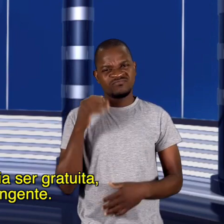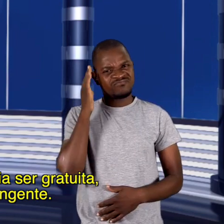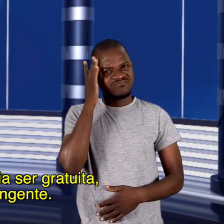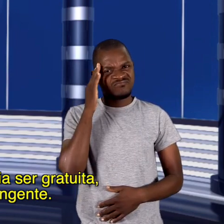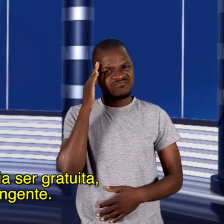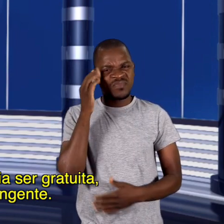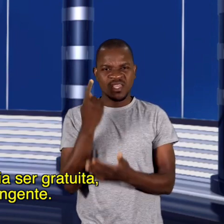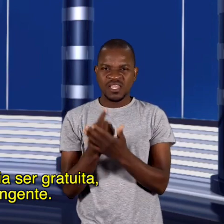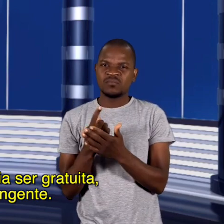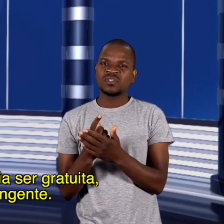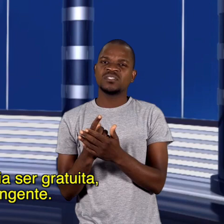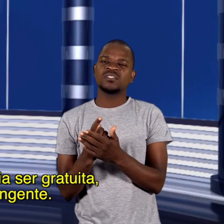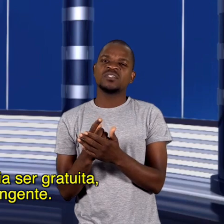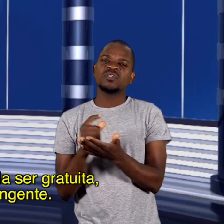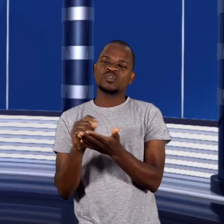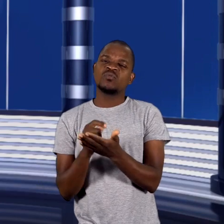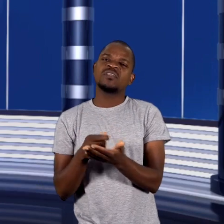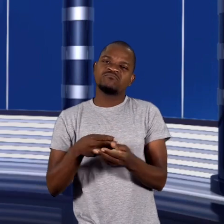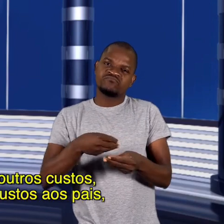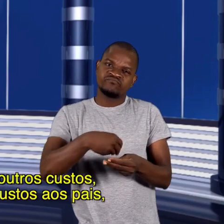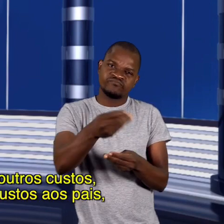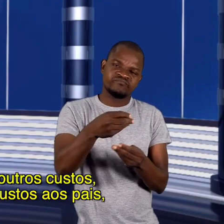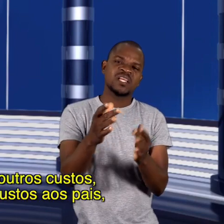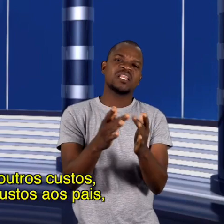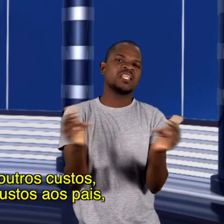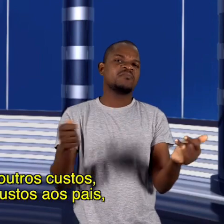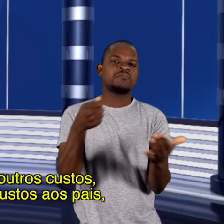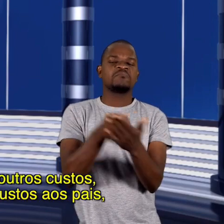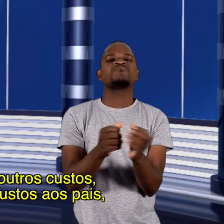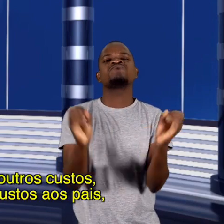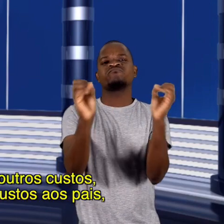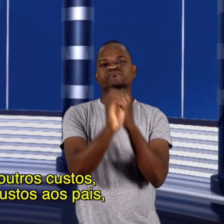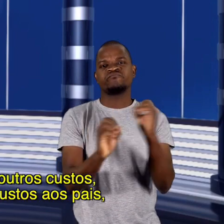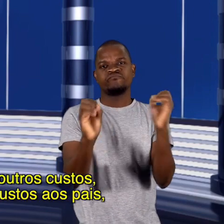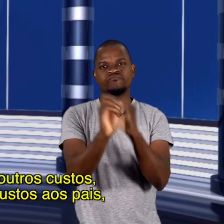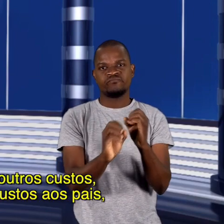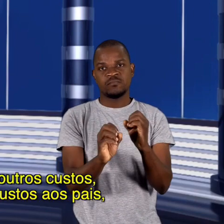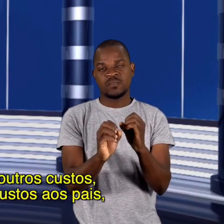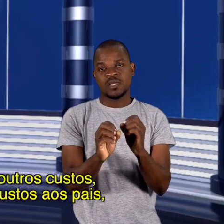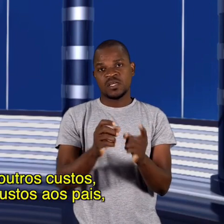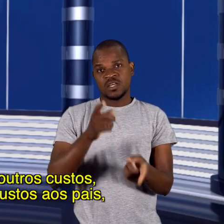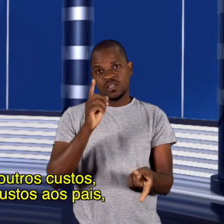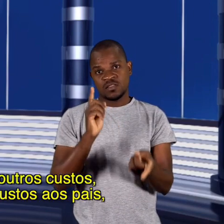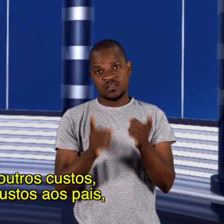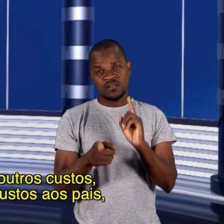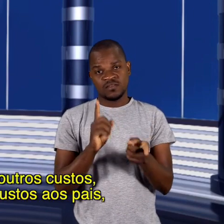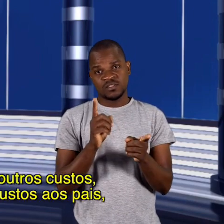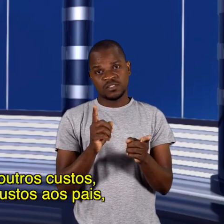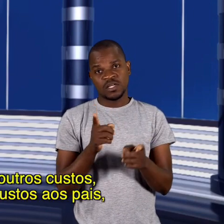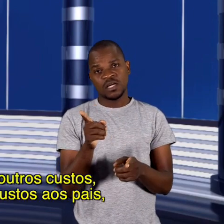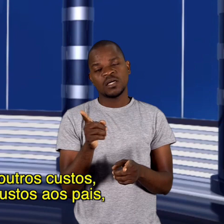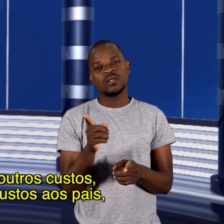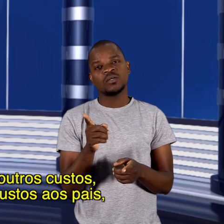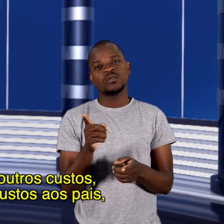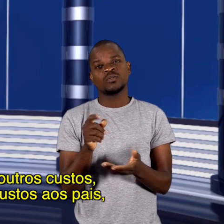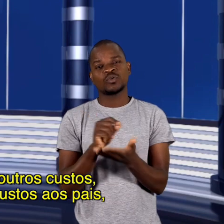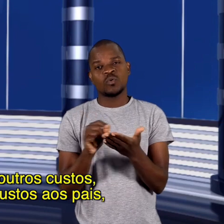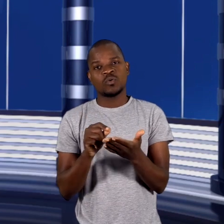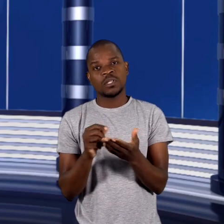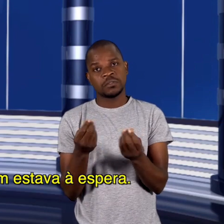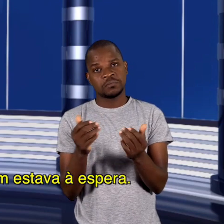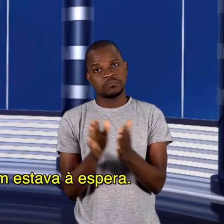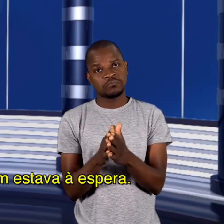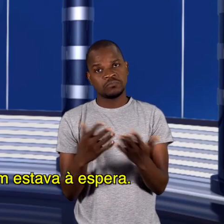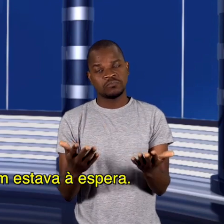inclusiva e muito mais abrangente é verdade se calhar que a escola tem alguns custos mas a escola também não pode imputar outros custos nos